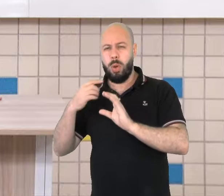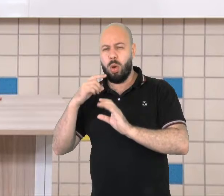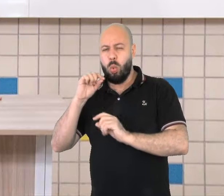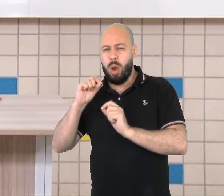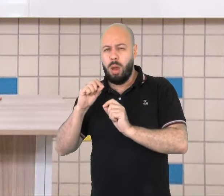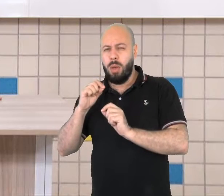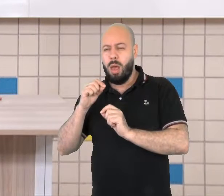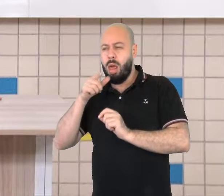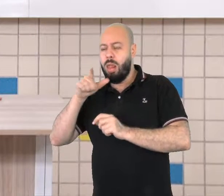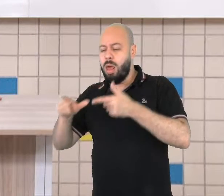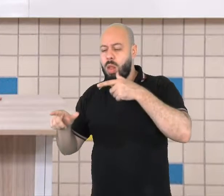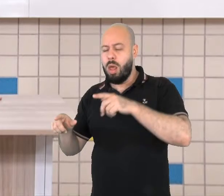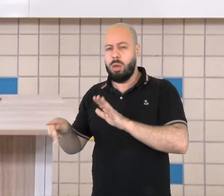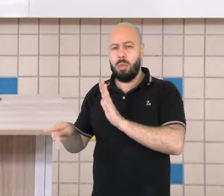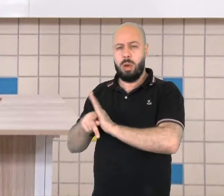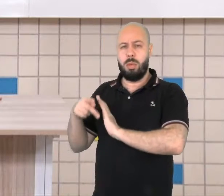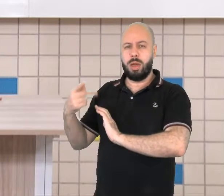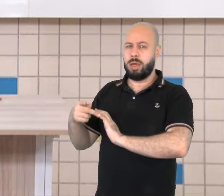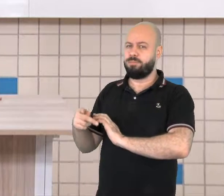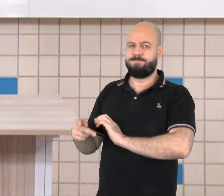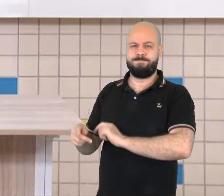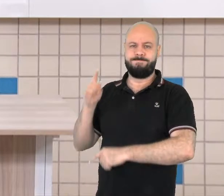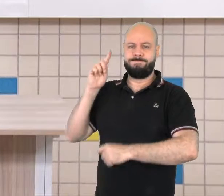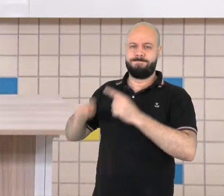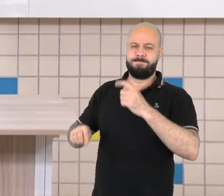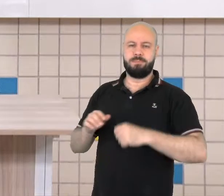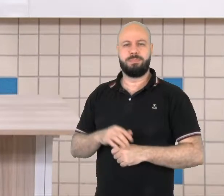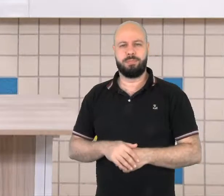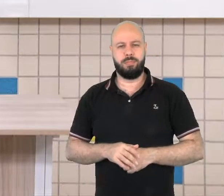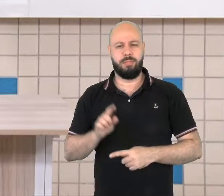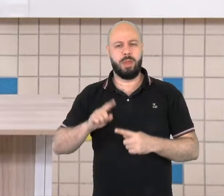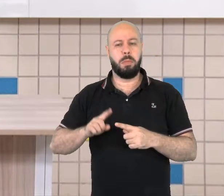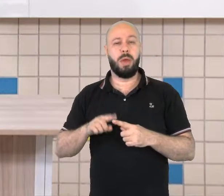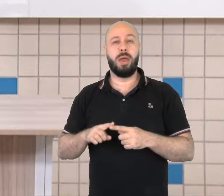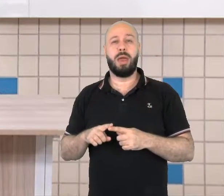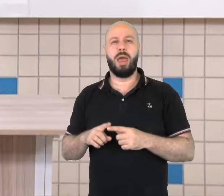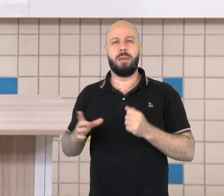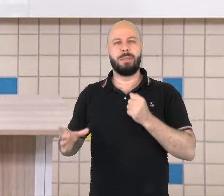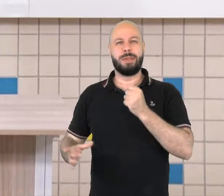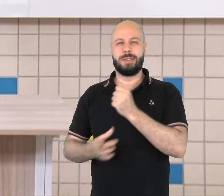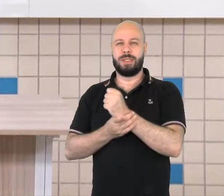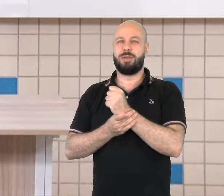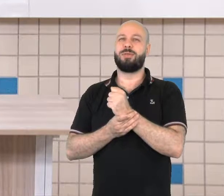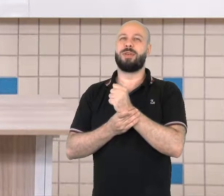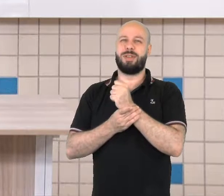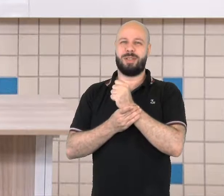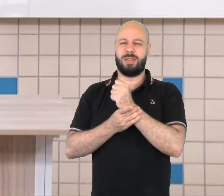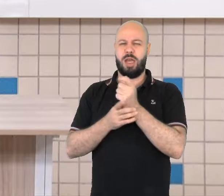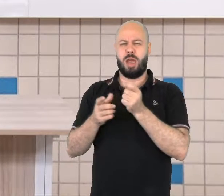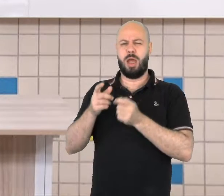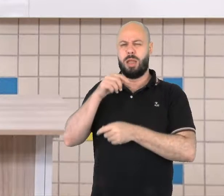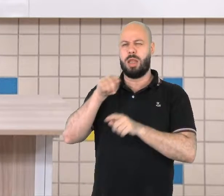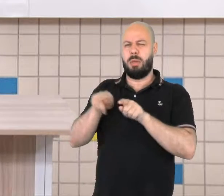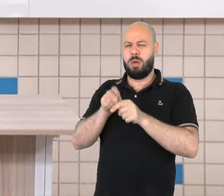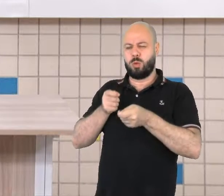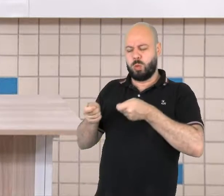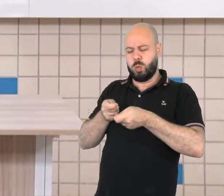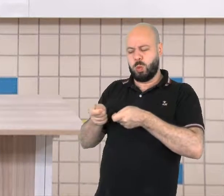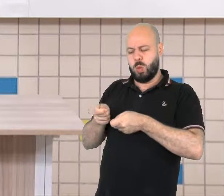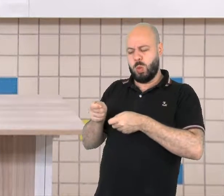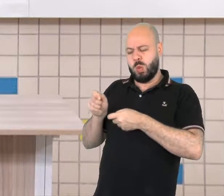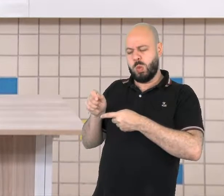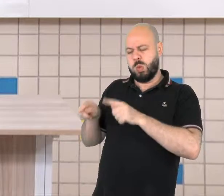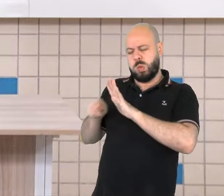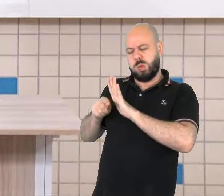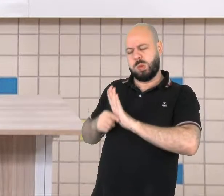dos seus idiomas e dos seus dialetos. Por quê? É uma questão de segurança e controle, doutrinação e